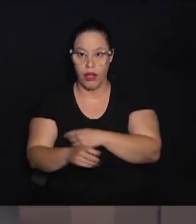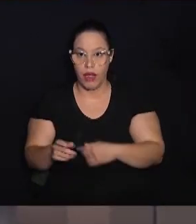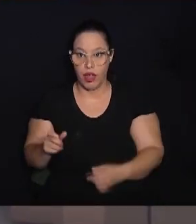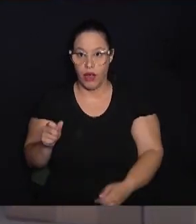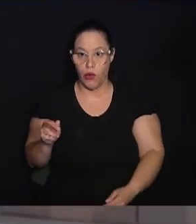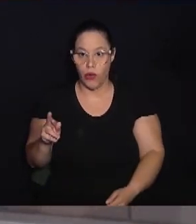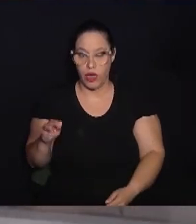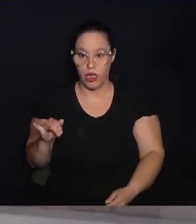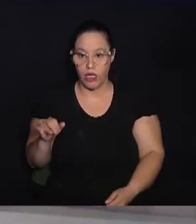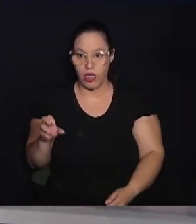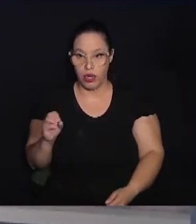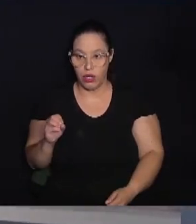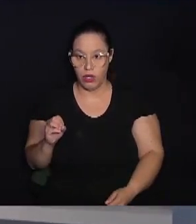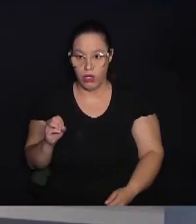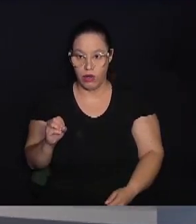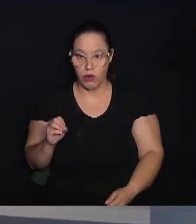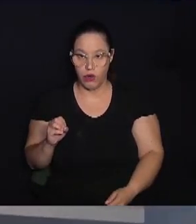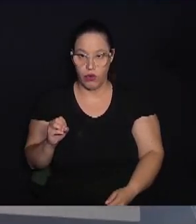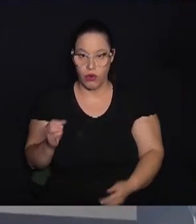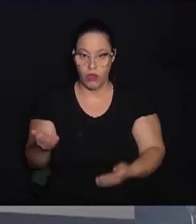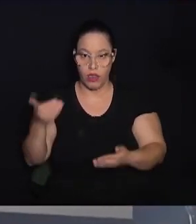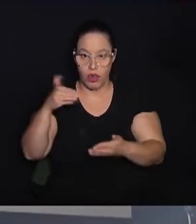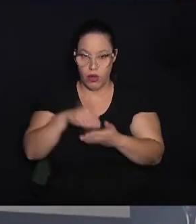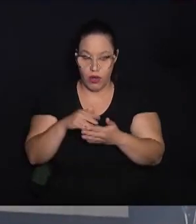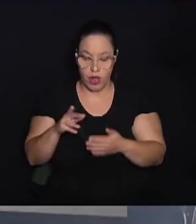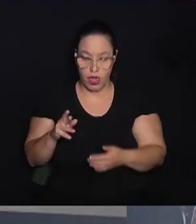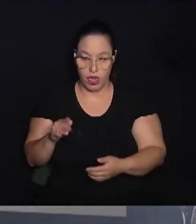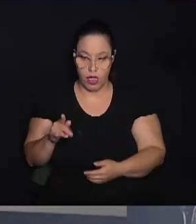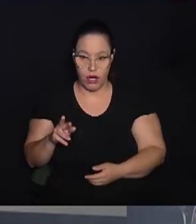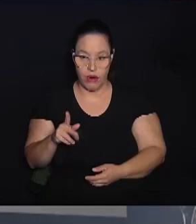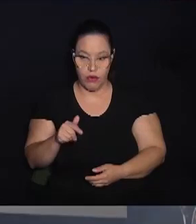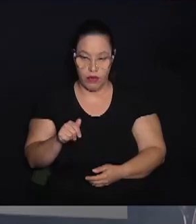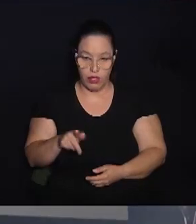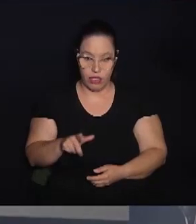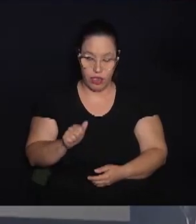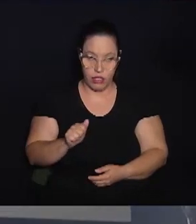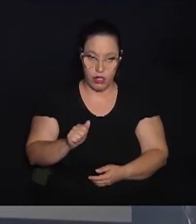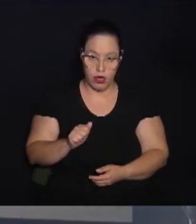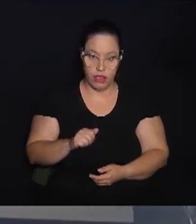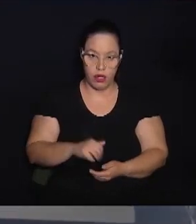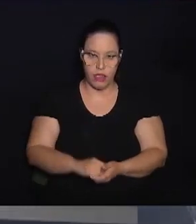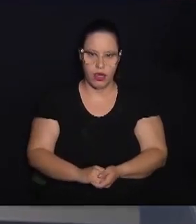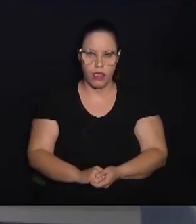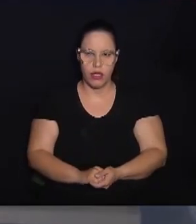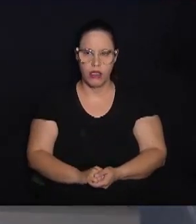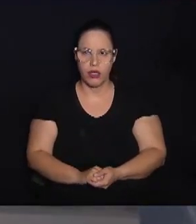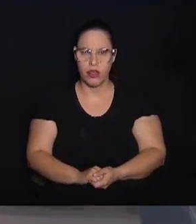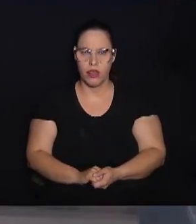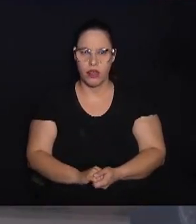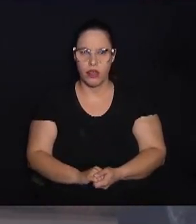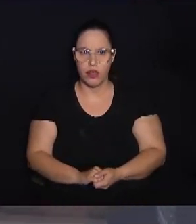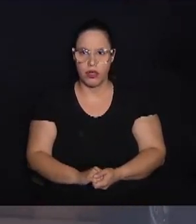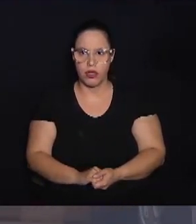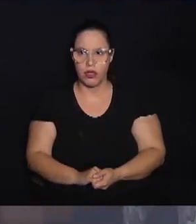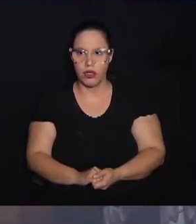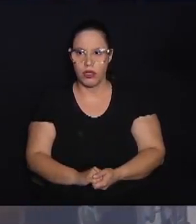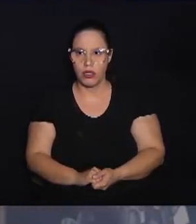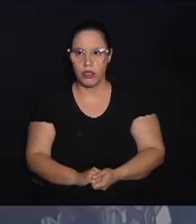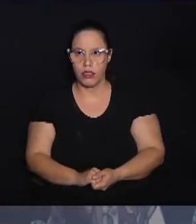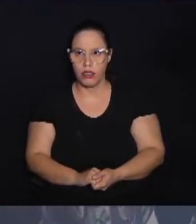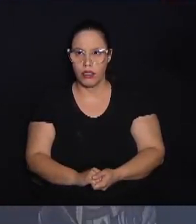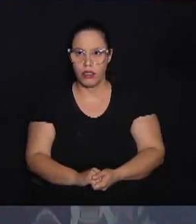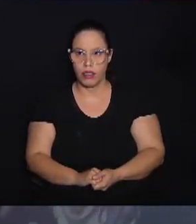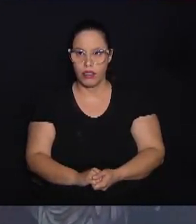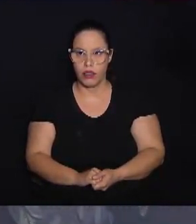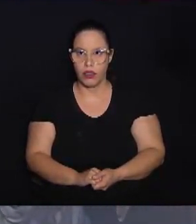provas né que vem da gráfica todo o processo aqui de aprovação de cores e tudo mais n até aqui você consegue ver o nosso